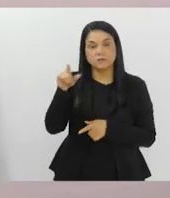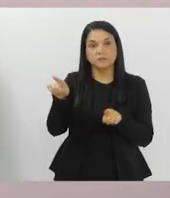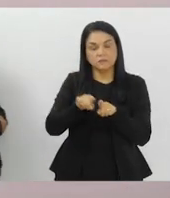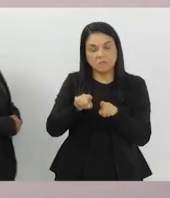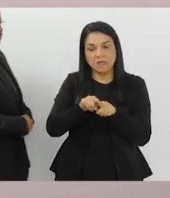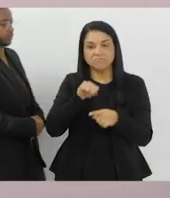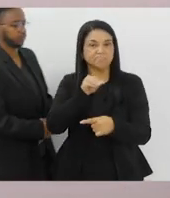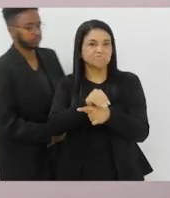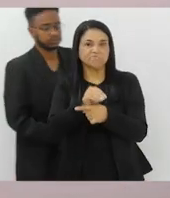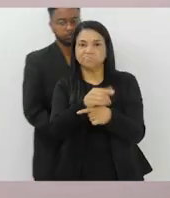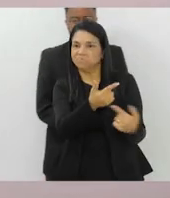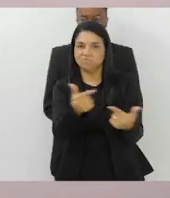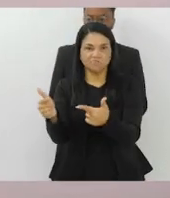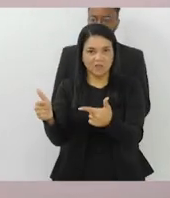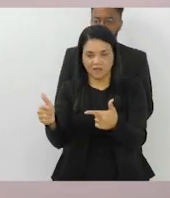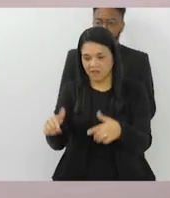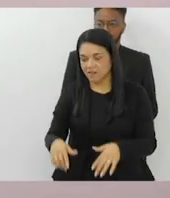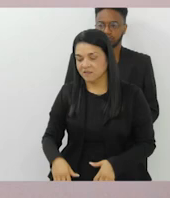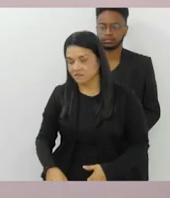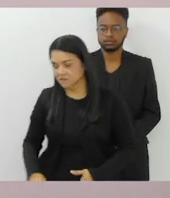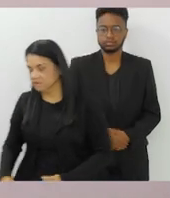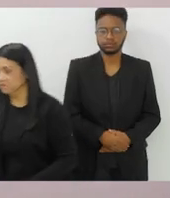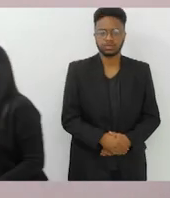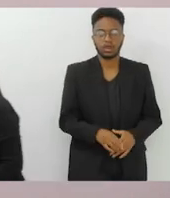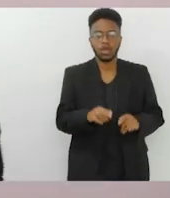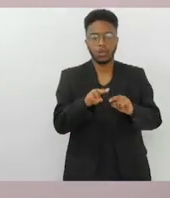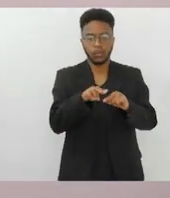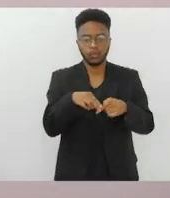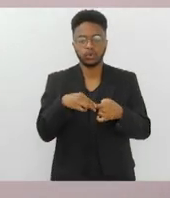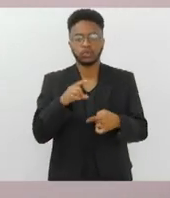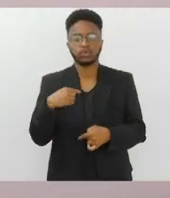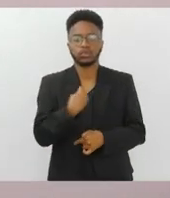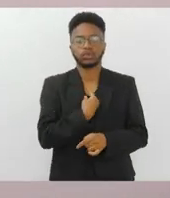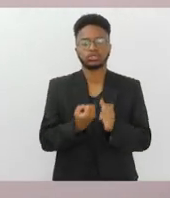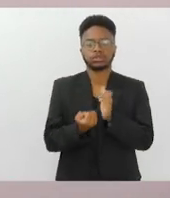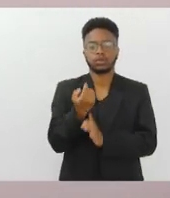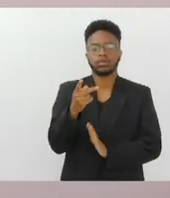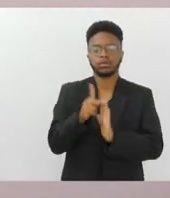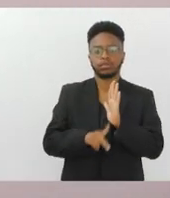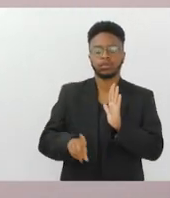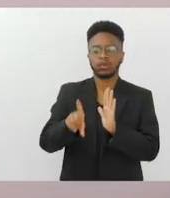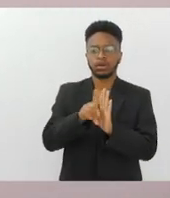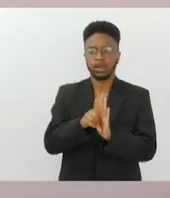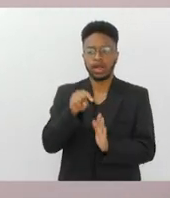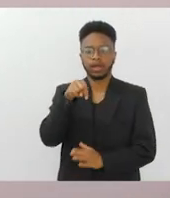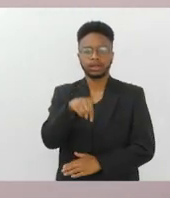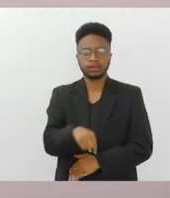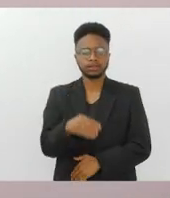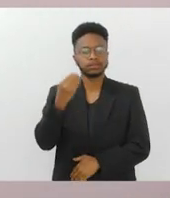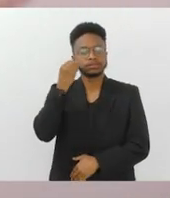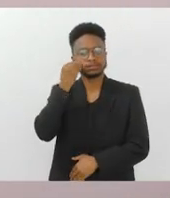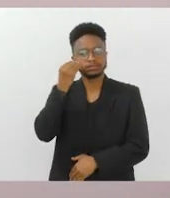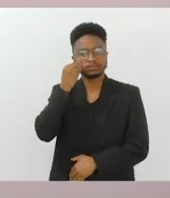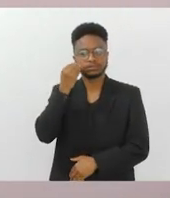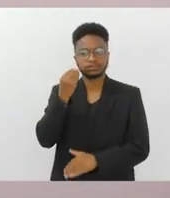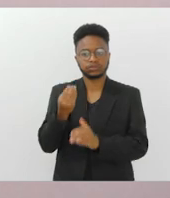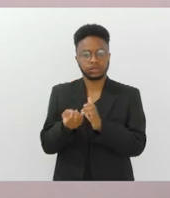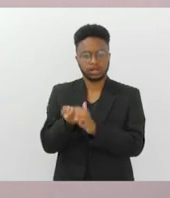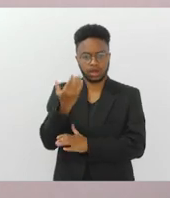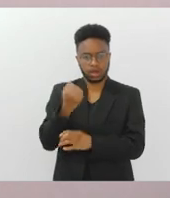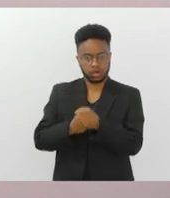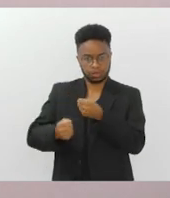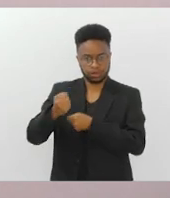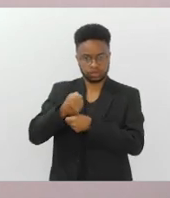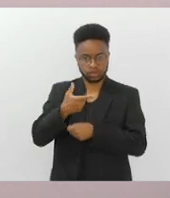desassistidas nesse sentido. Por isso, nós apresentamos um projeto de lei aqui para instituir, no ano passado,